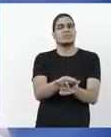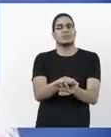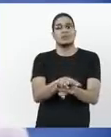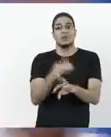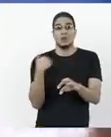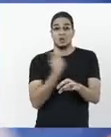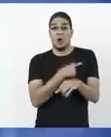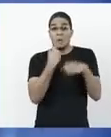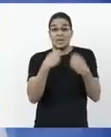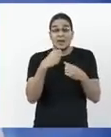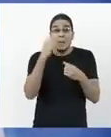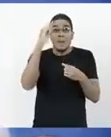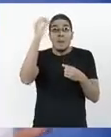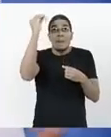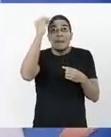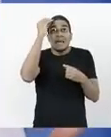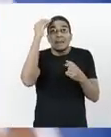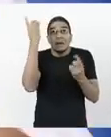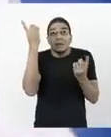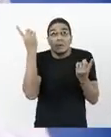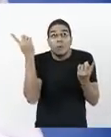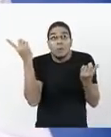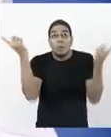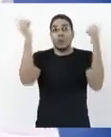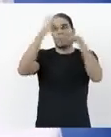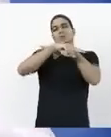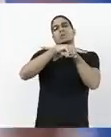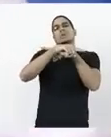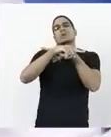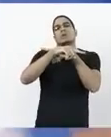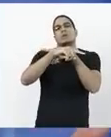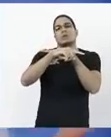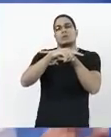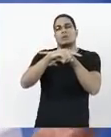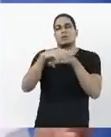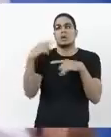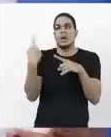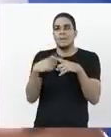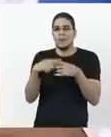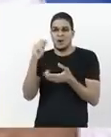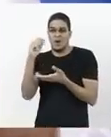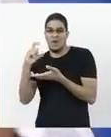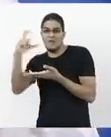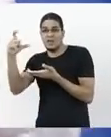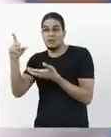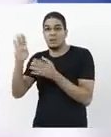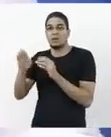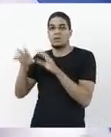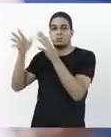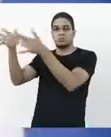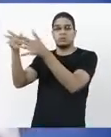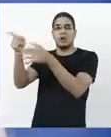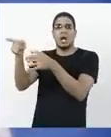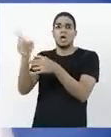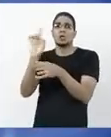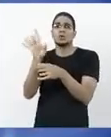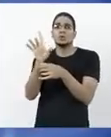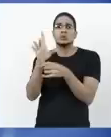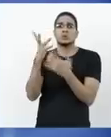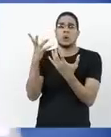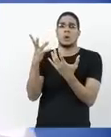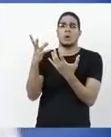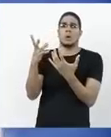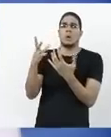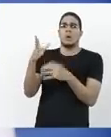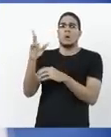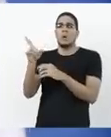lógica de todos os investimentos. Hoje, a política pública chega até onde o olho alcança, chega na famosa Zona Sul da cidade, Batista